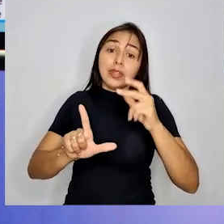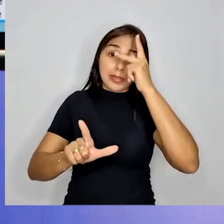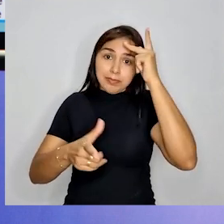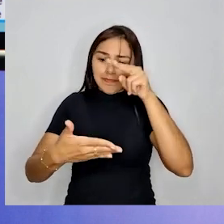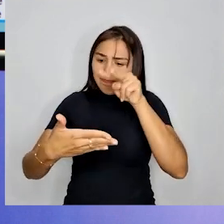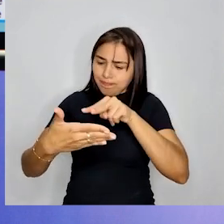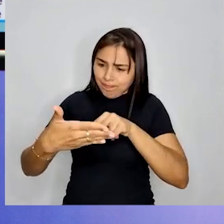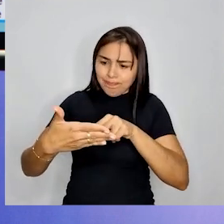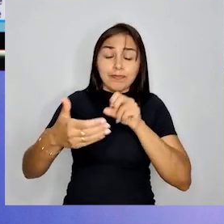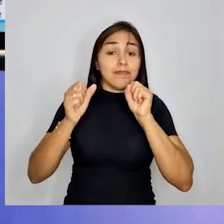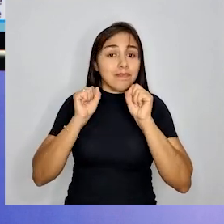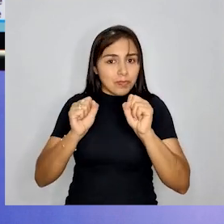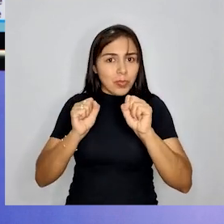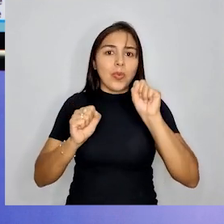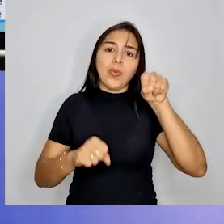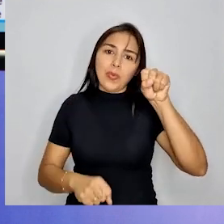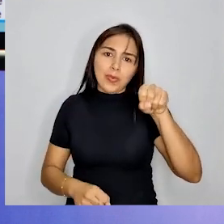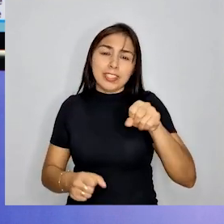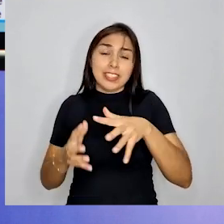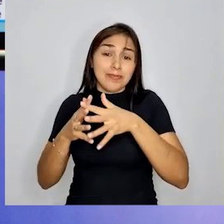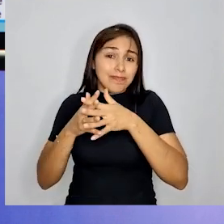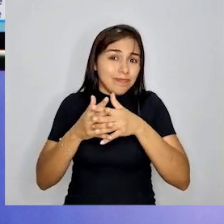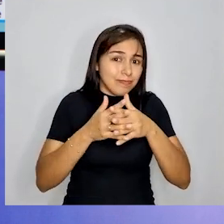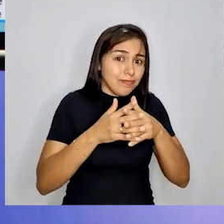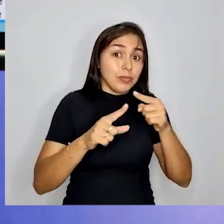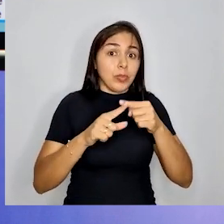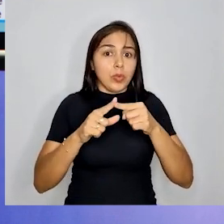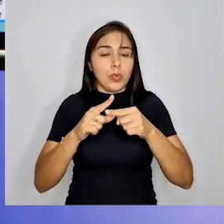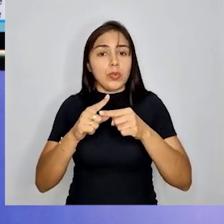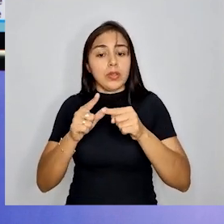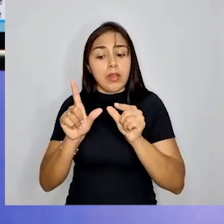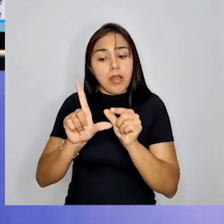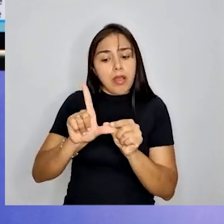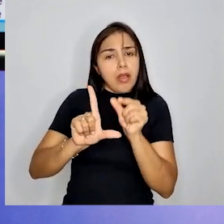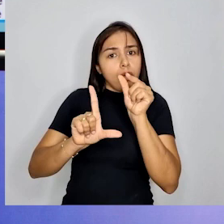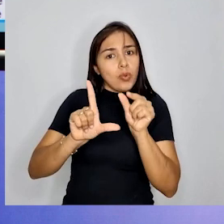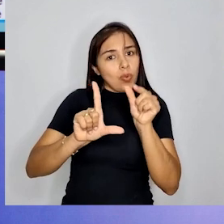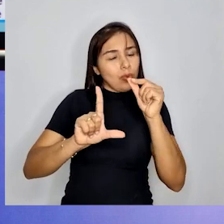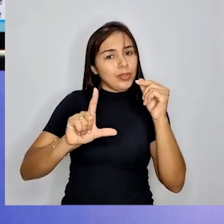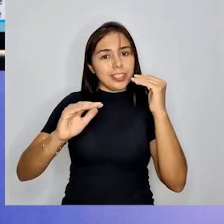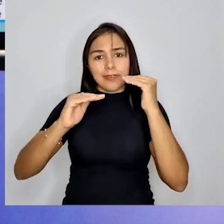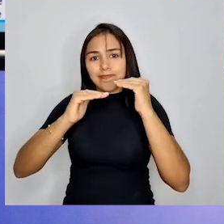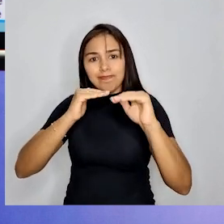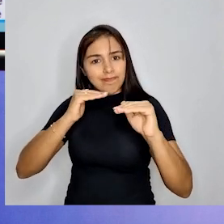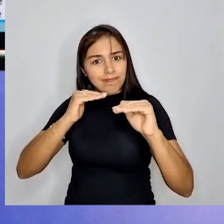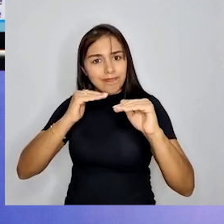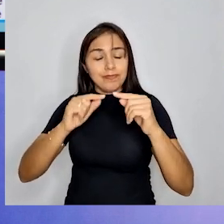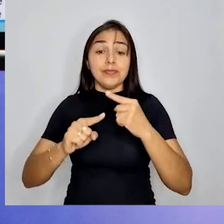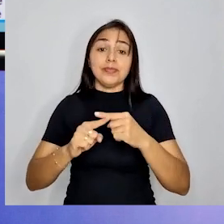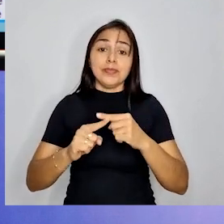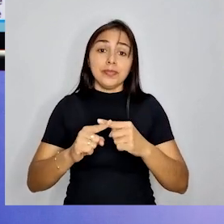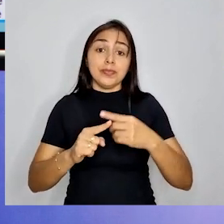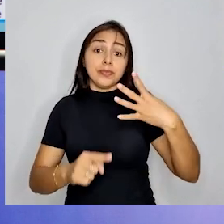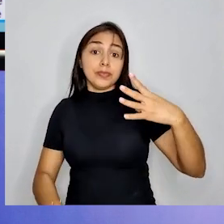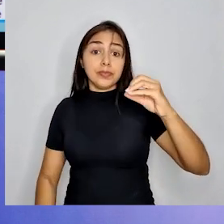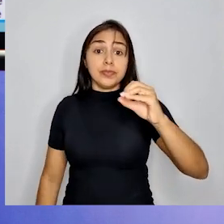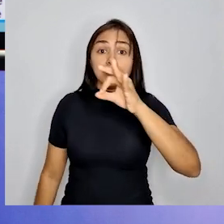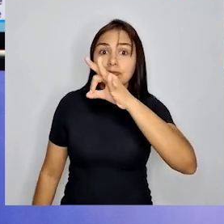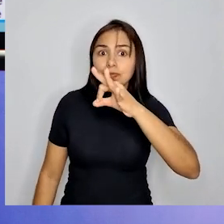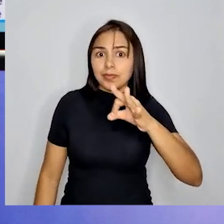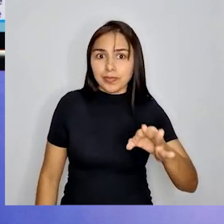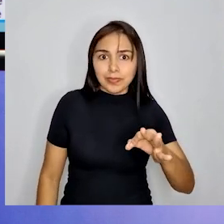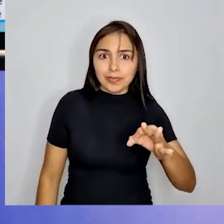pois os tamanhos das colunas não estão proporcionais por exemplo 40% dos consumidores entrevistados não